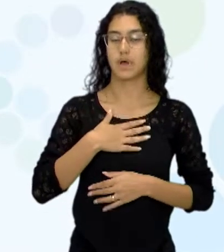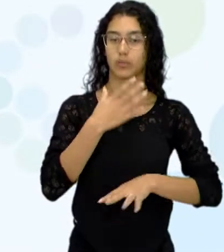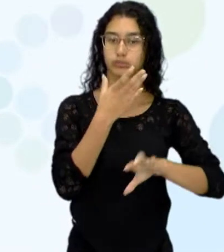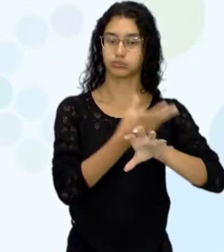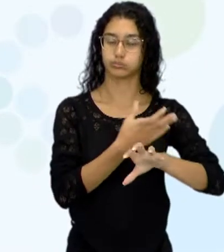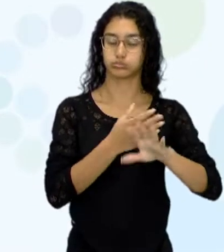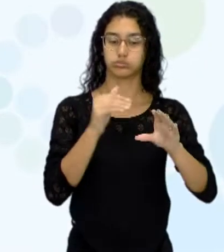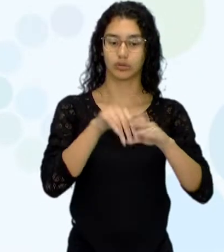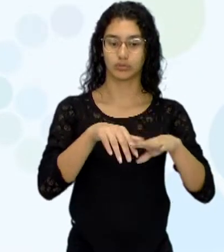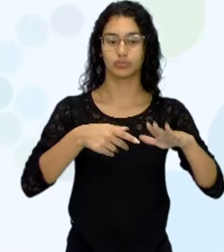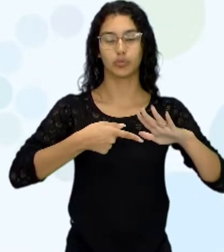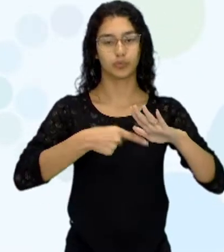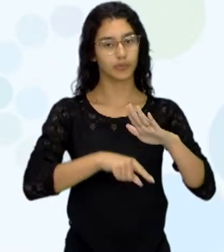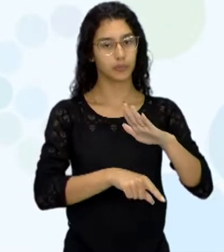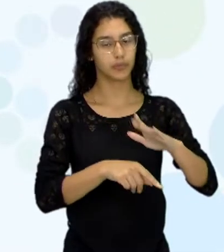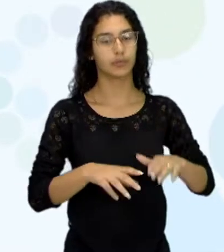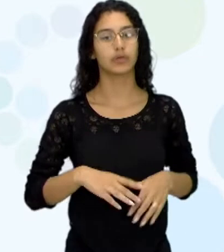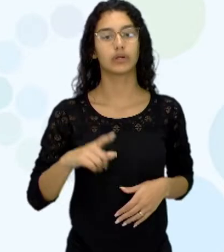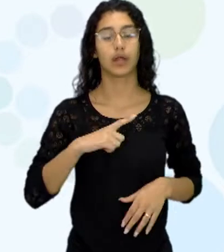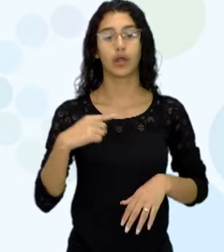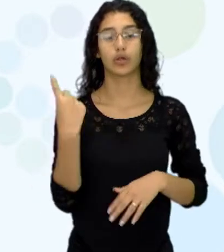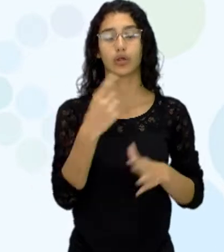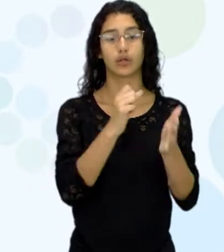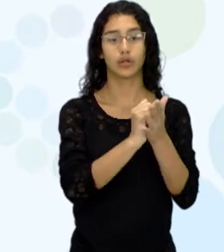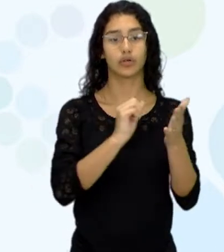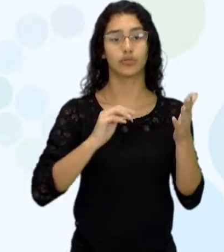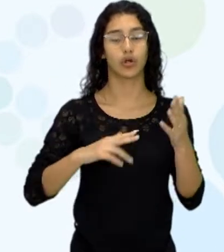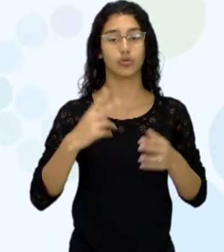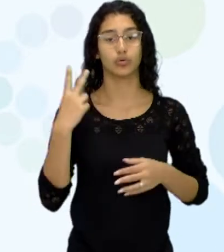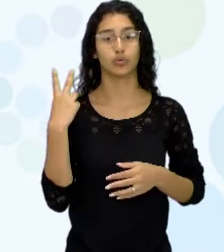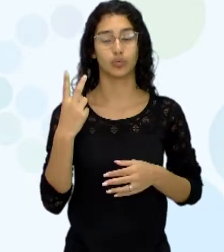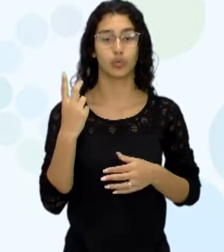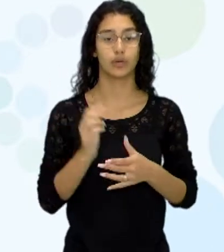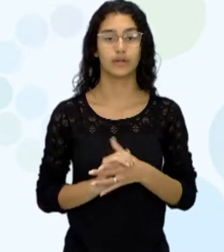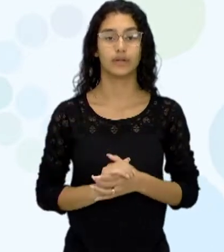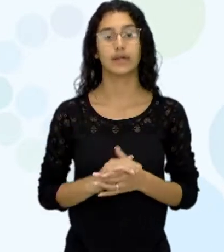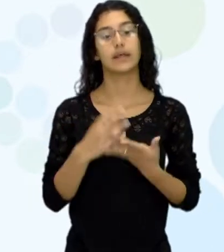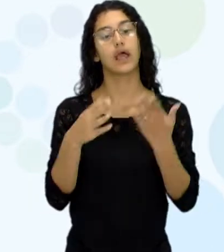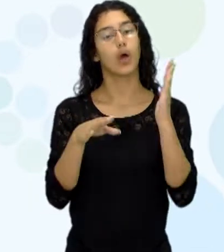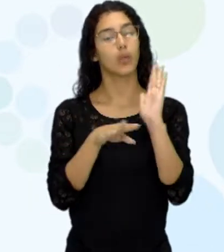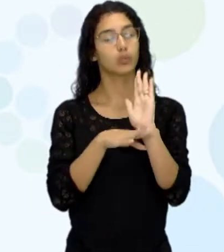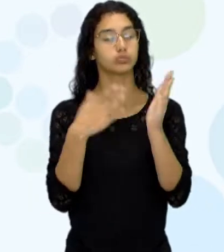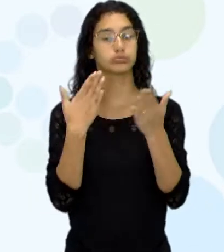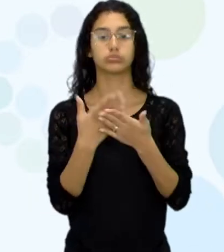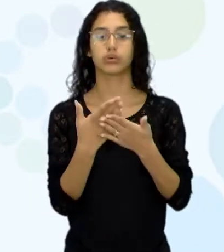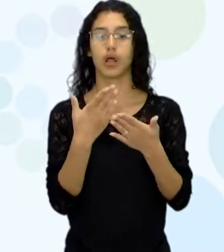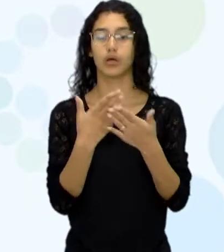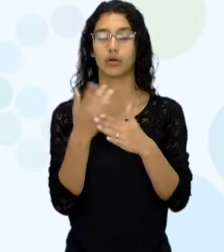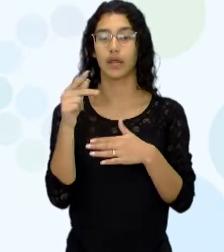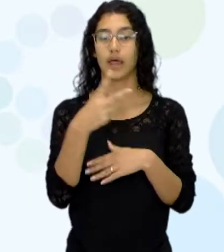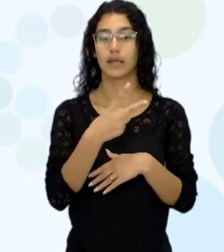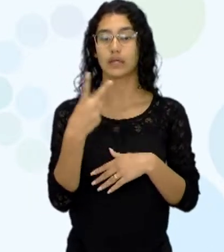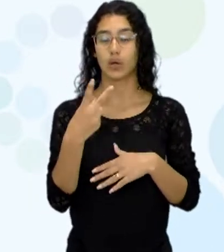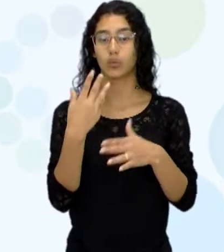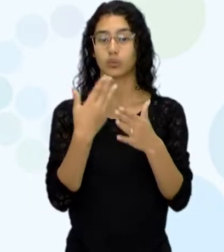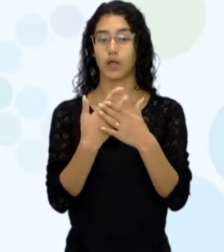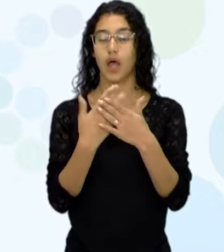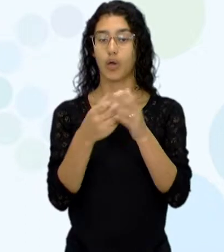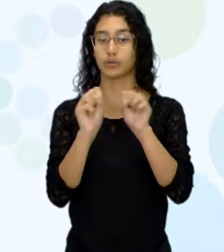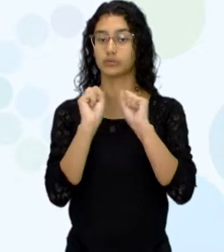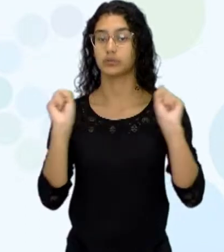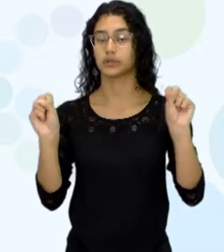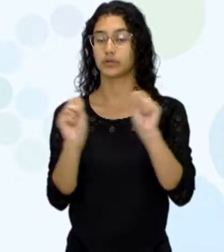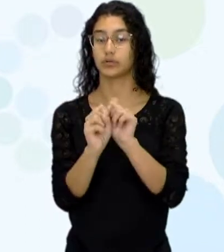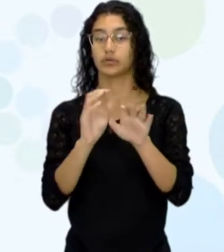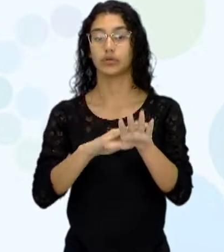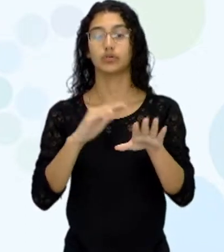desse aprofundamento, né? Nós estamos na atividade 2 e a última aula, né? Que é a segunda aula de sistematização, que a gente